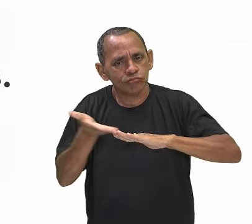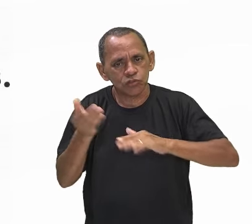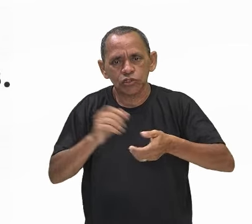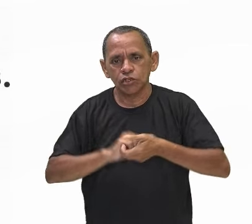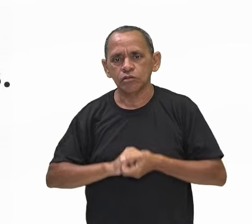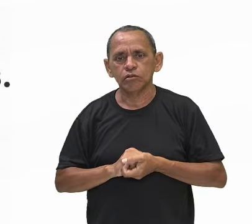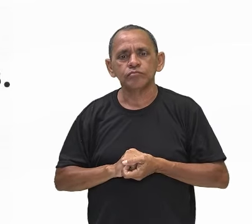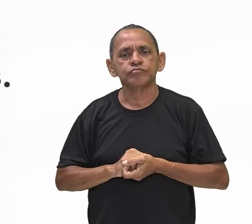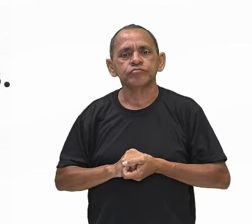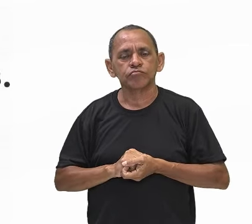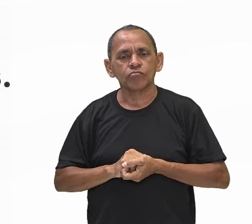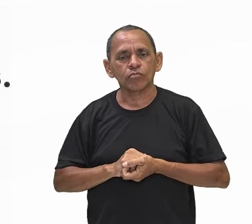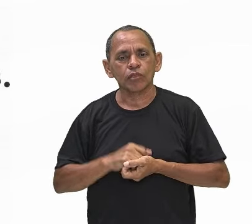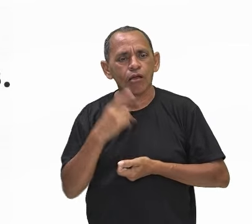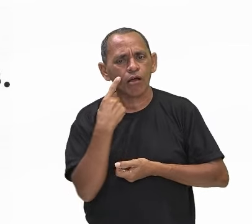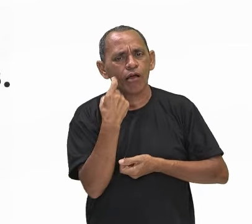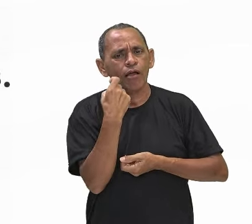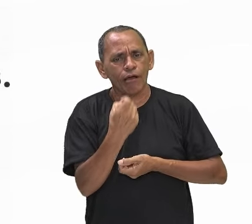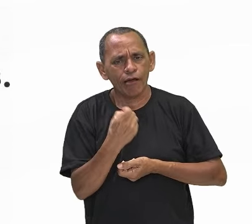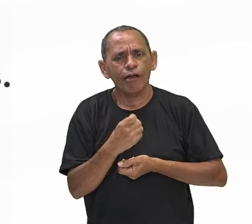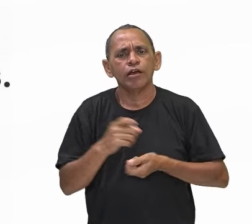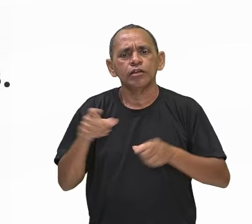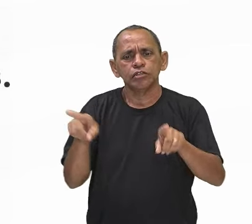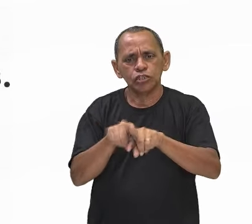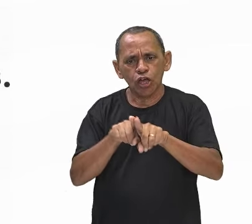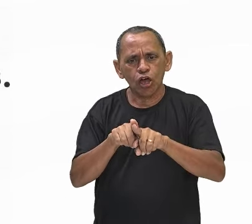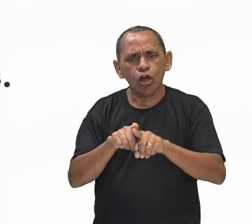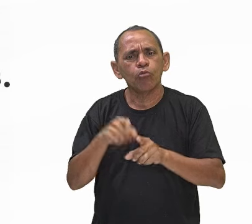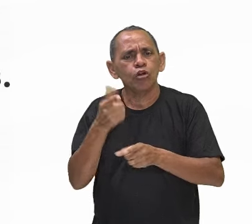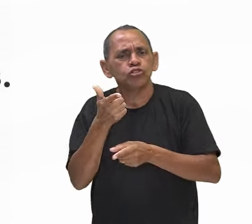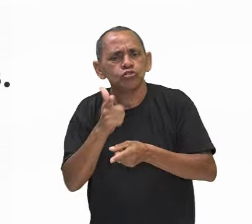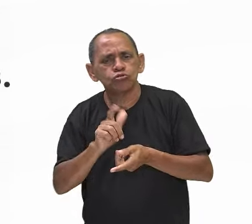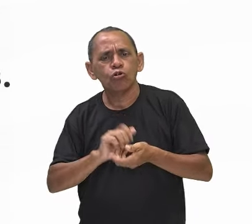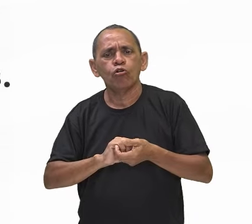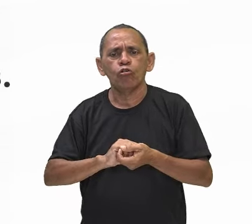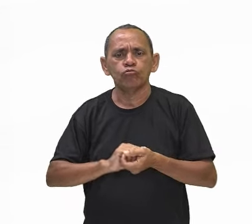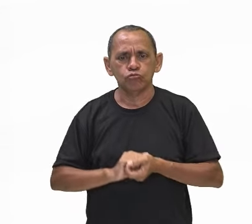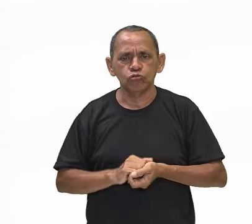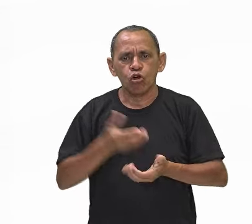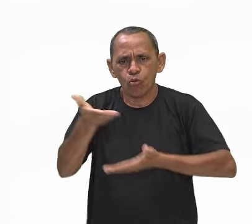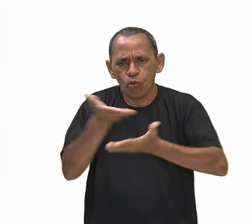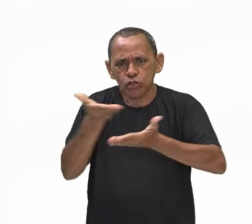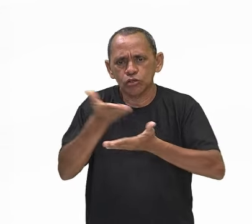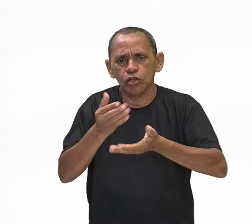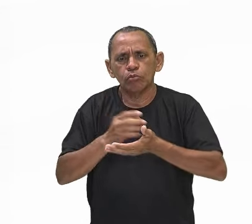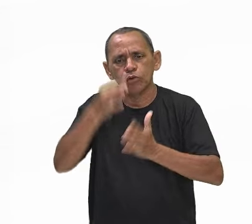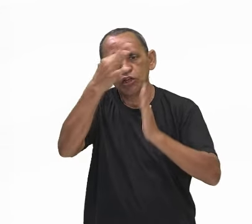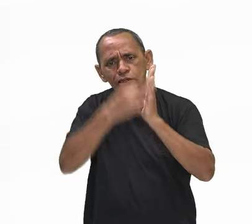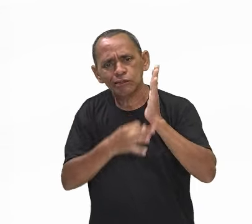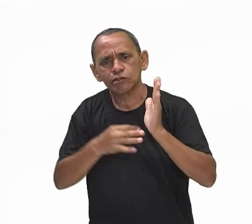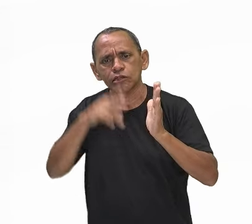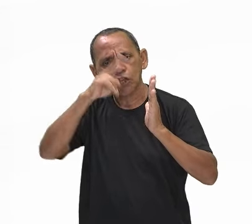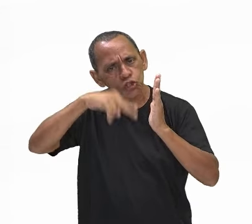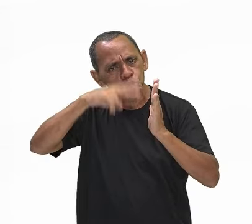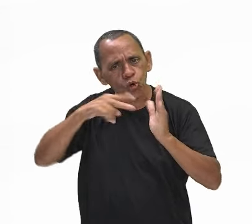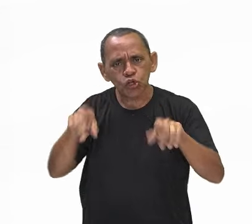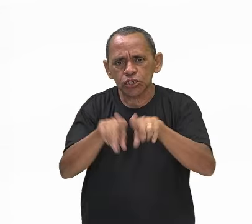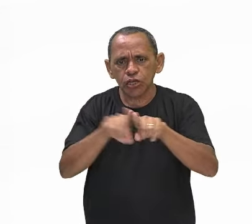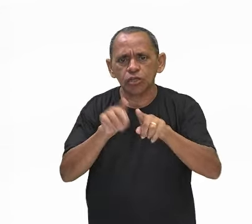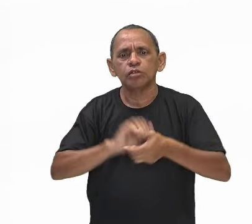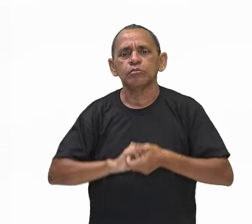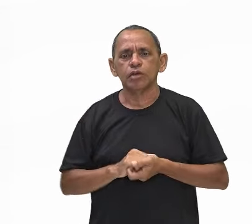e réplica, compartilhamento de experiências leitoras. Vejamos o nosso detalhamento. Seleção,